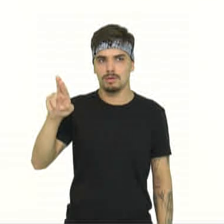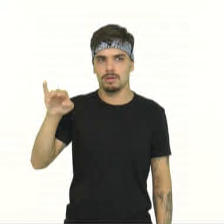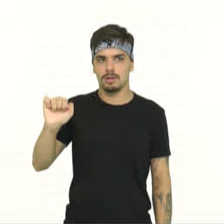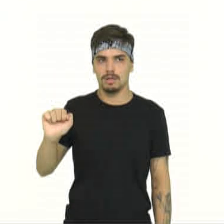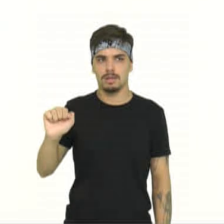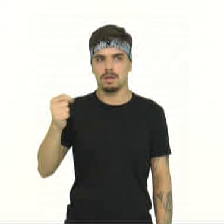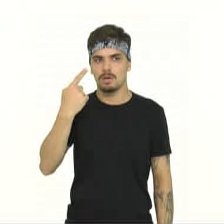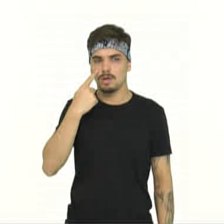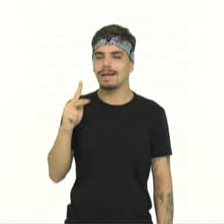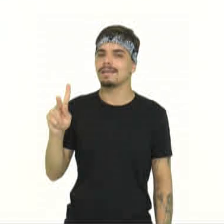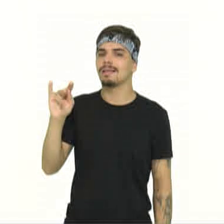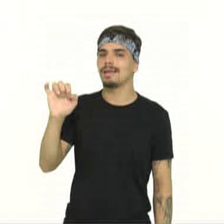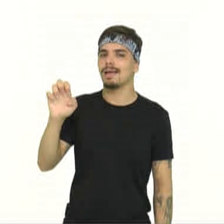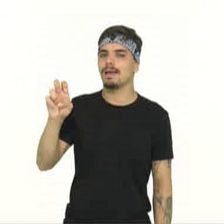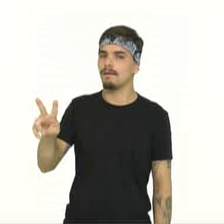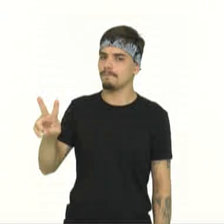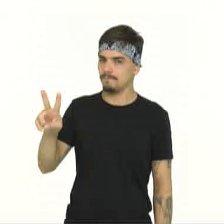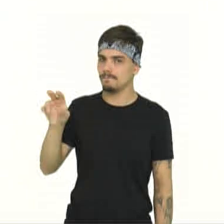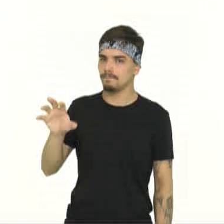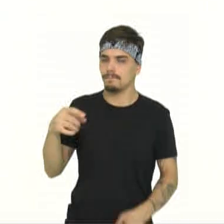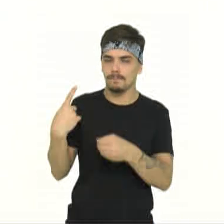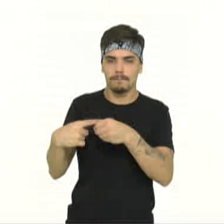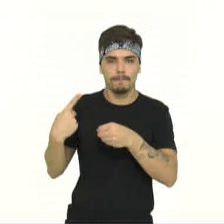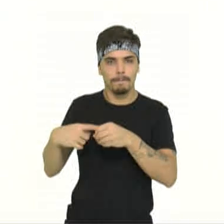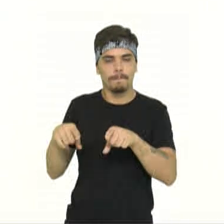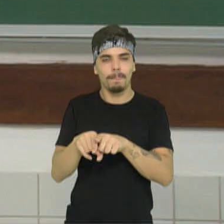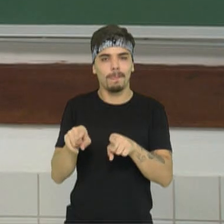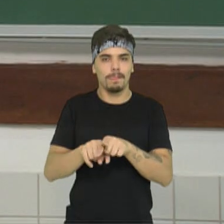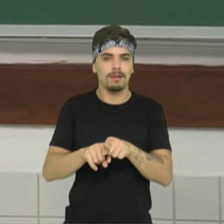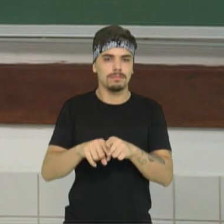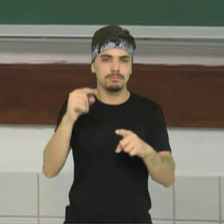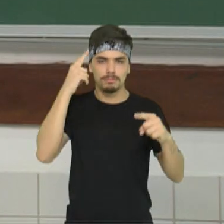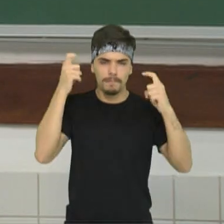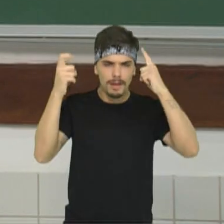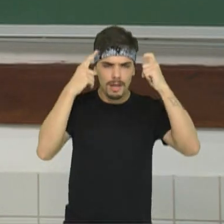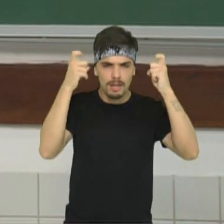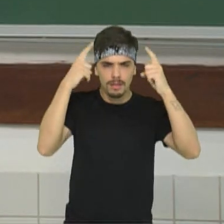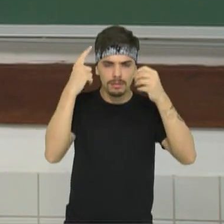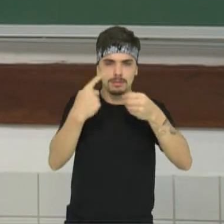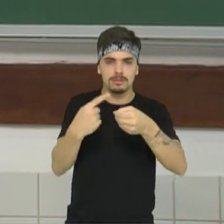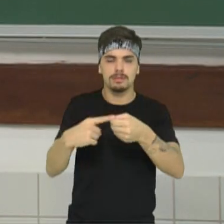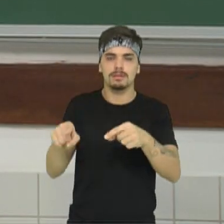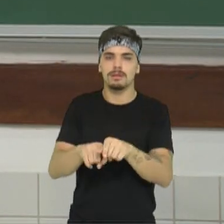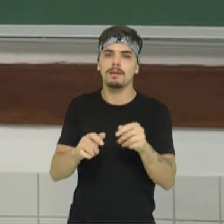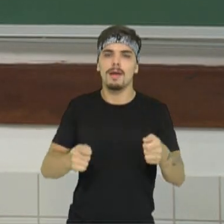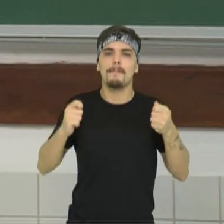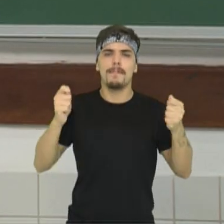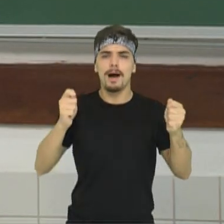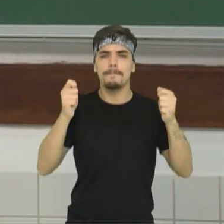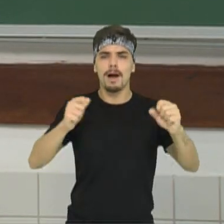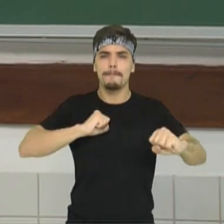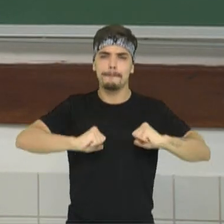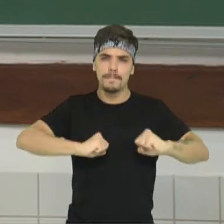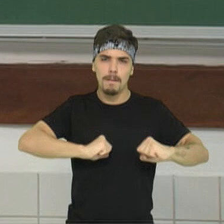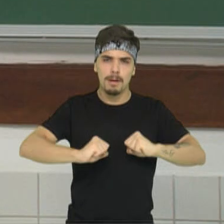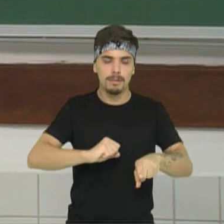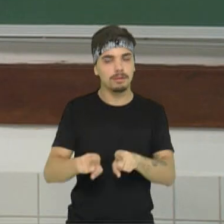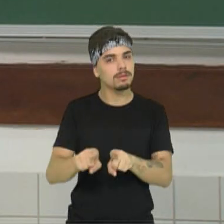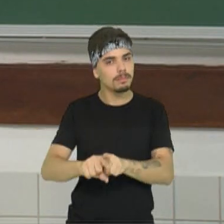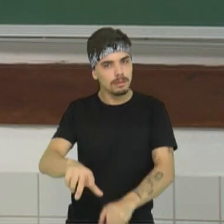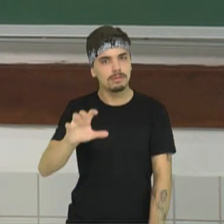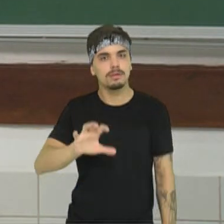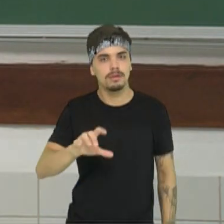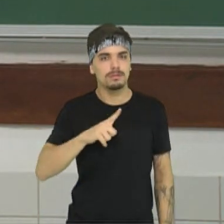europeu que enfrentam, na maioria dos casos, violência urbana e manifestações. Então, a cidade já tem